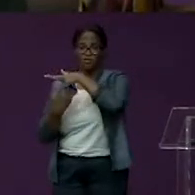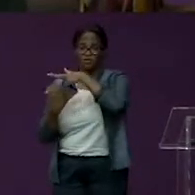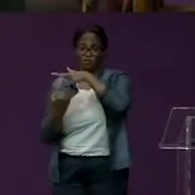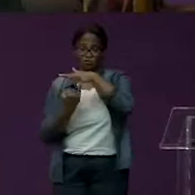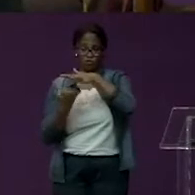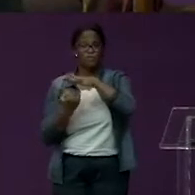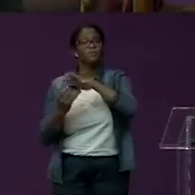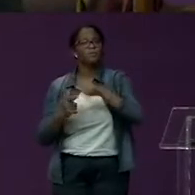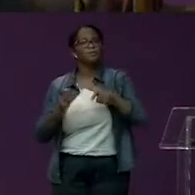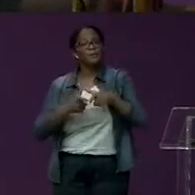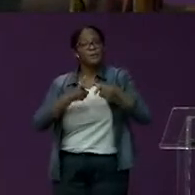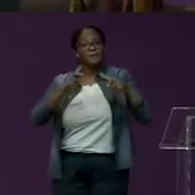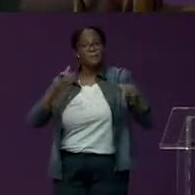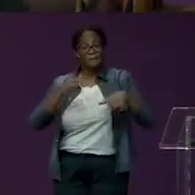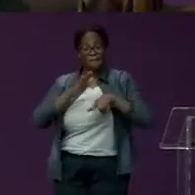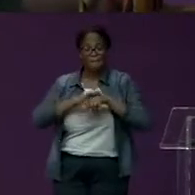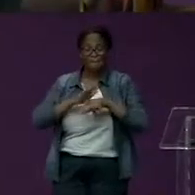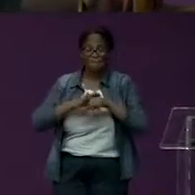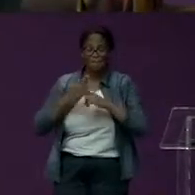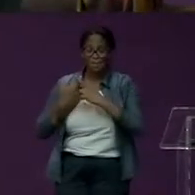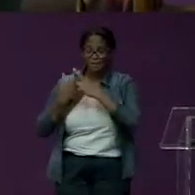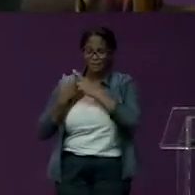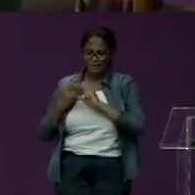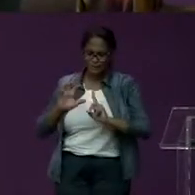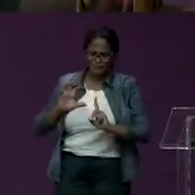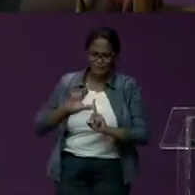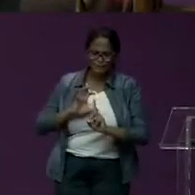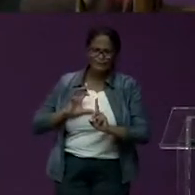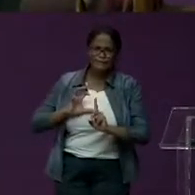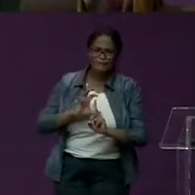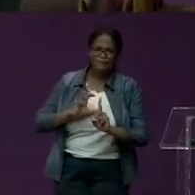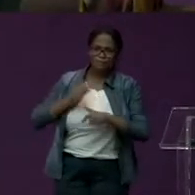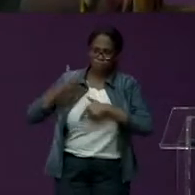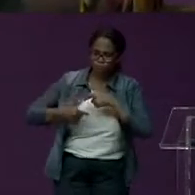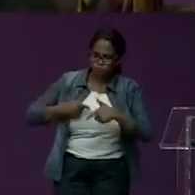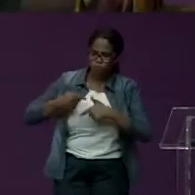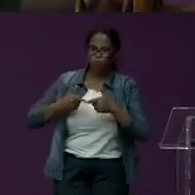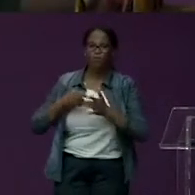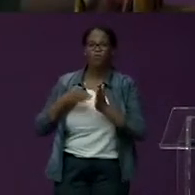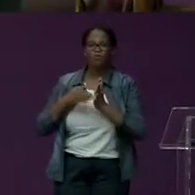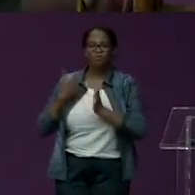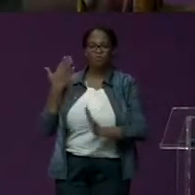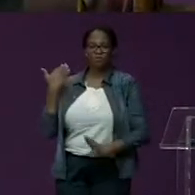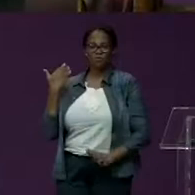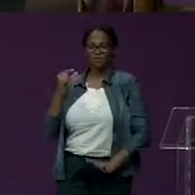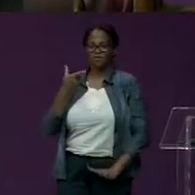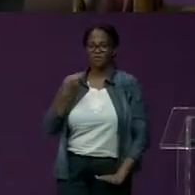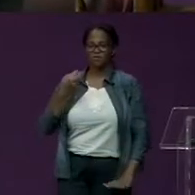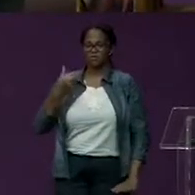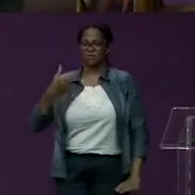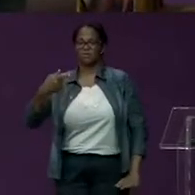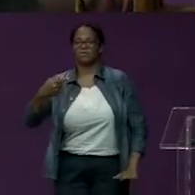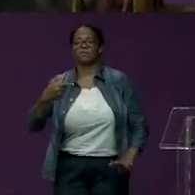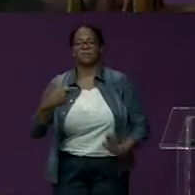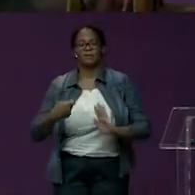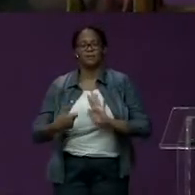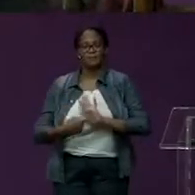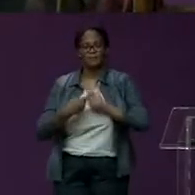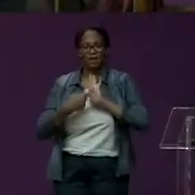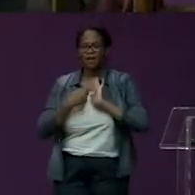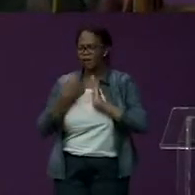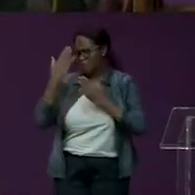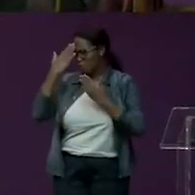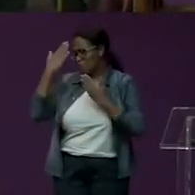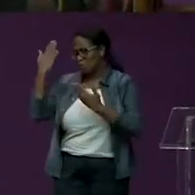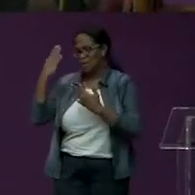aqueles que tiveram sob mais tensão e pressão no último ano. Então, assim, eu faço aqui um registro e uma homenagem